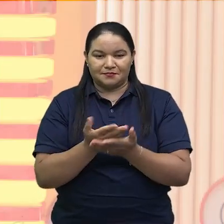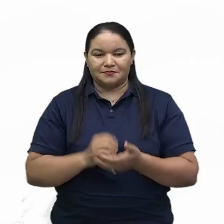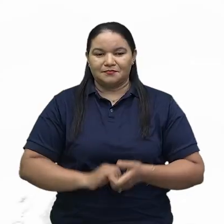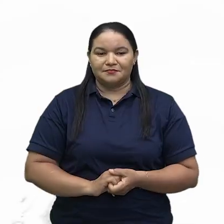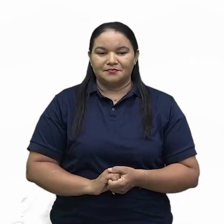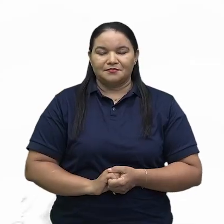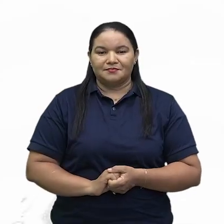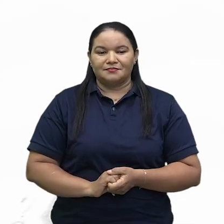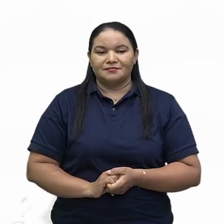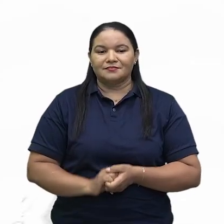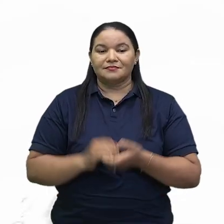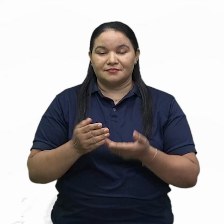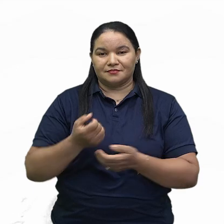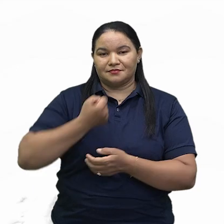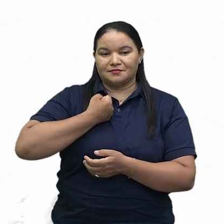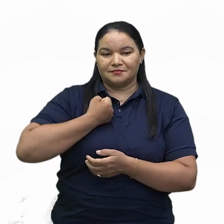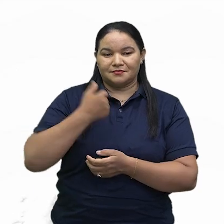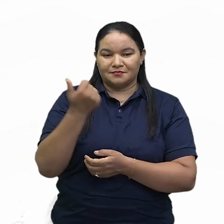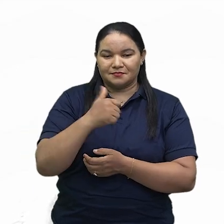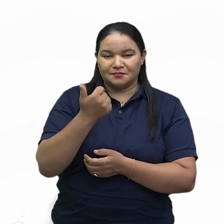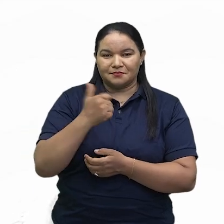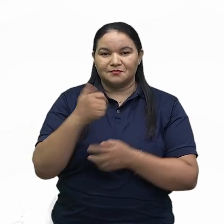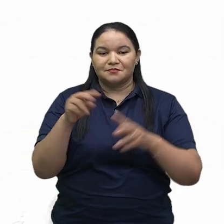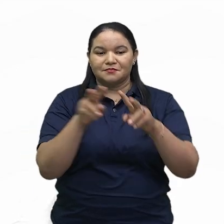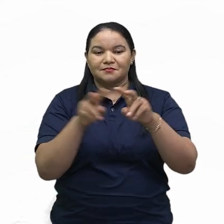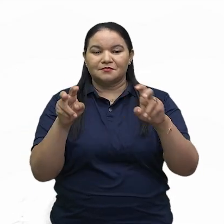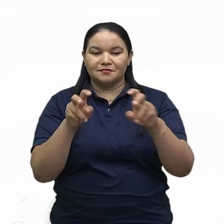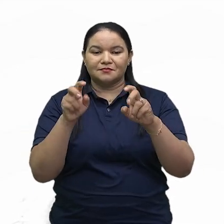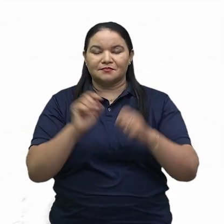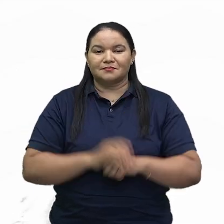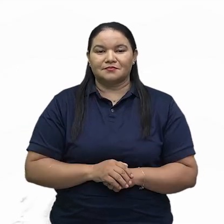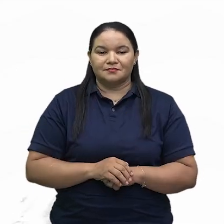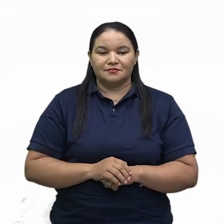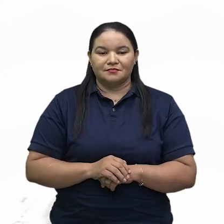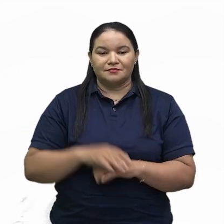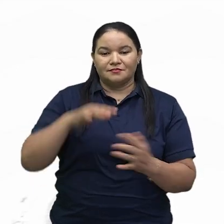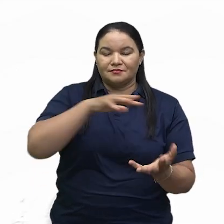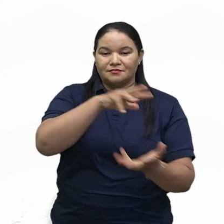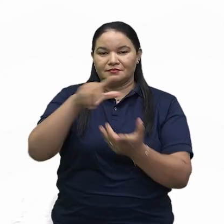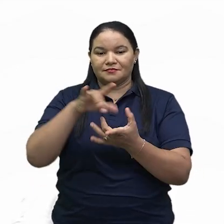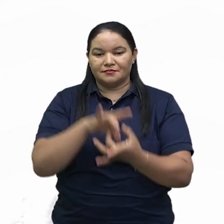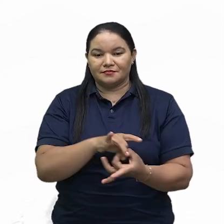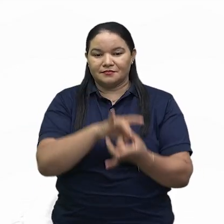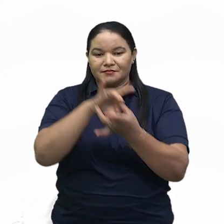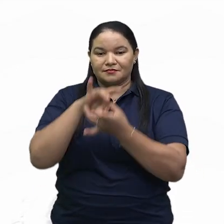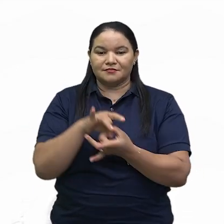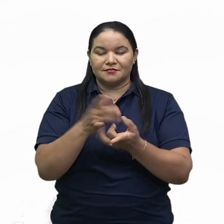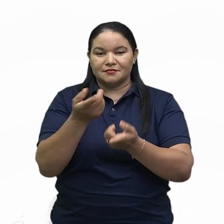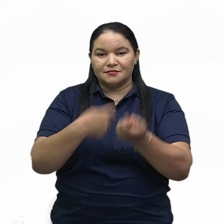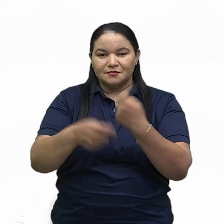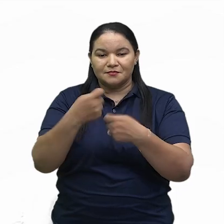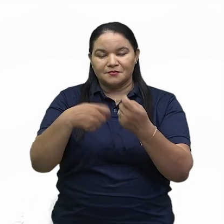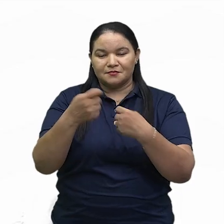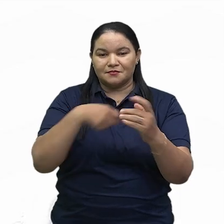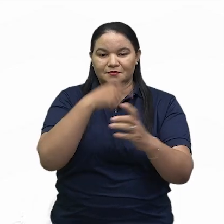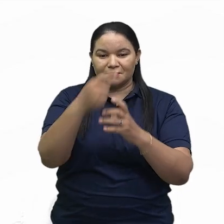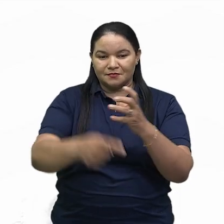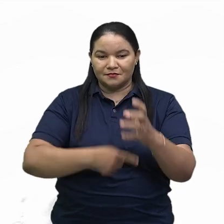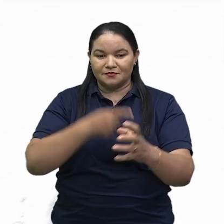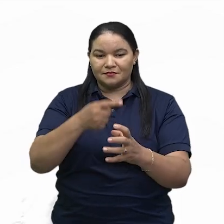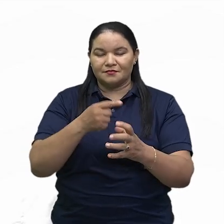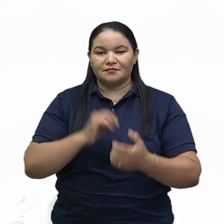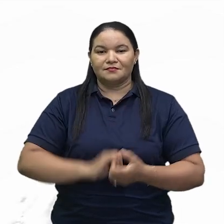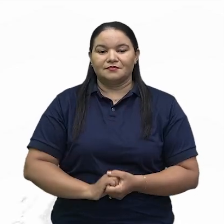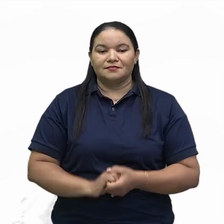da nossa aula. Aula de número 11, e ela tem como objeto de conhecimento globalização e a